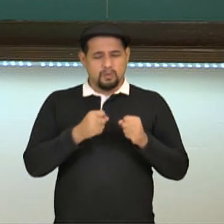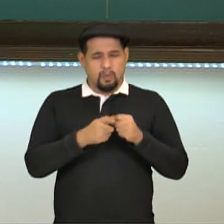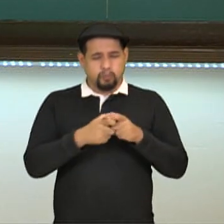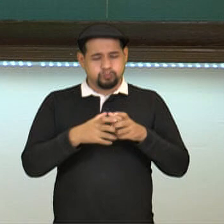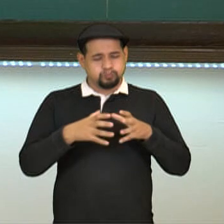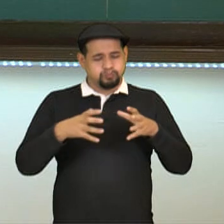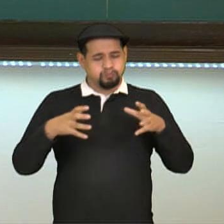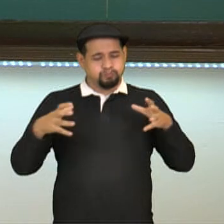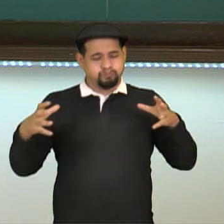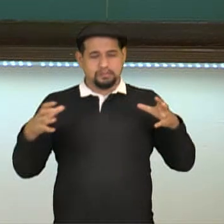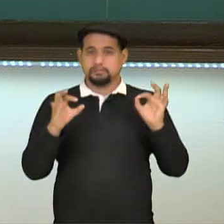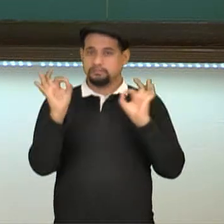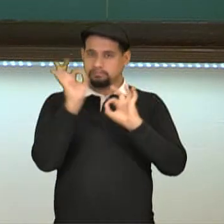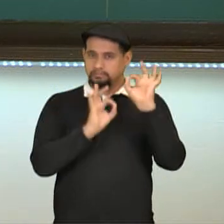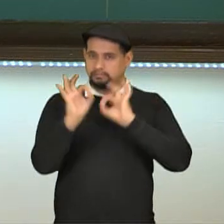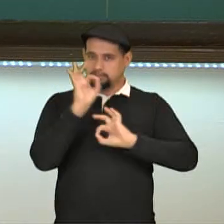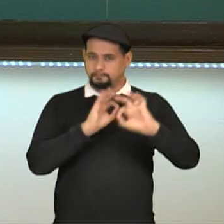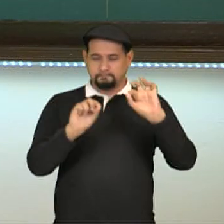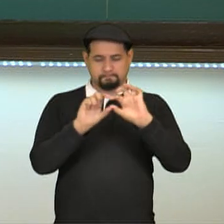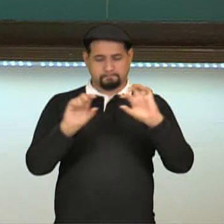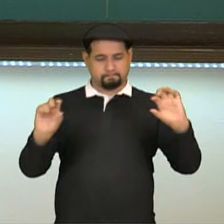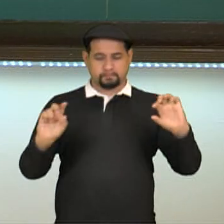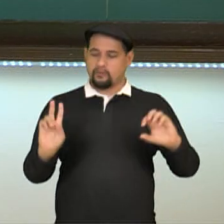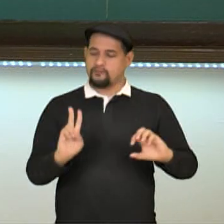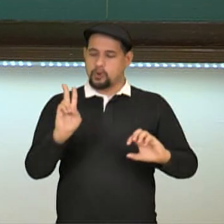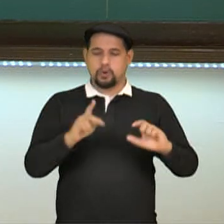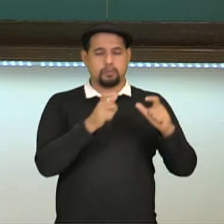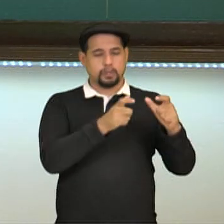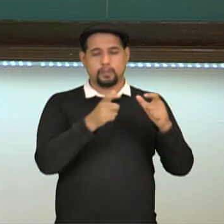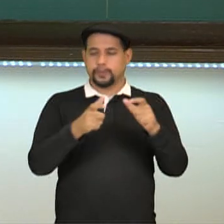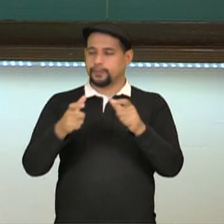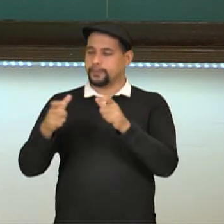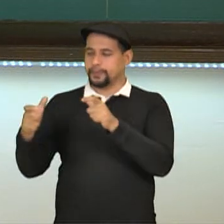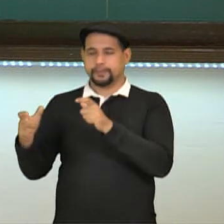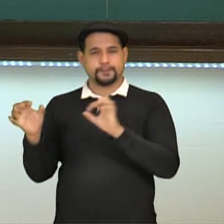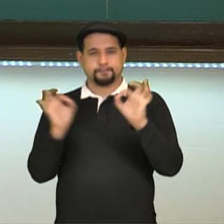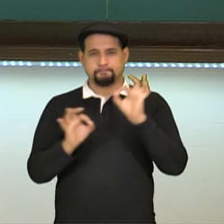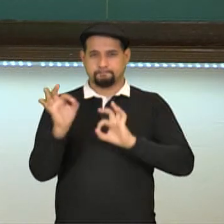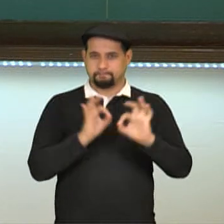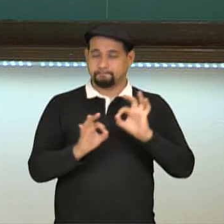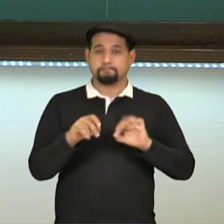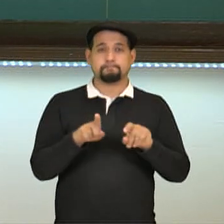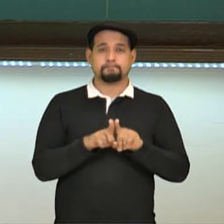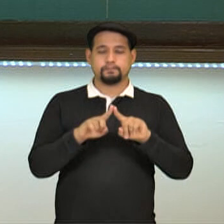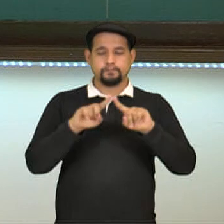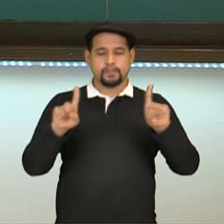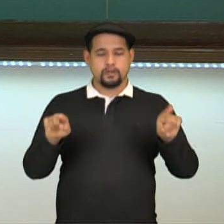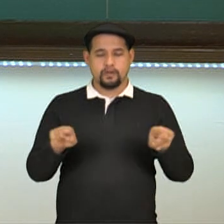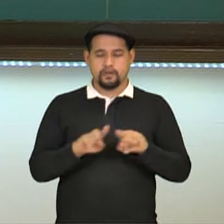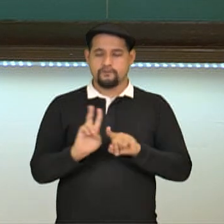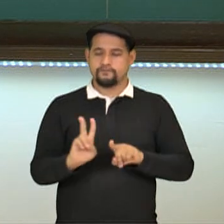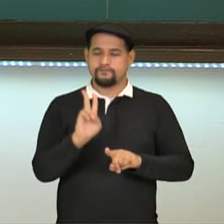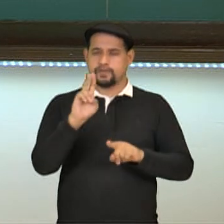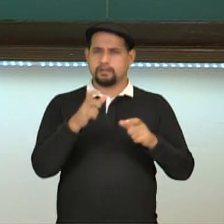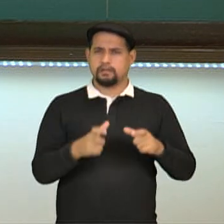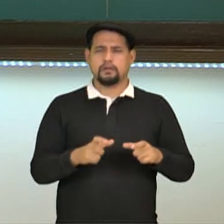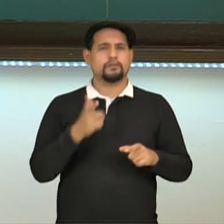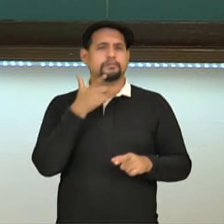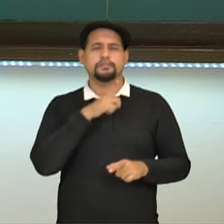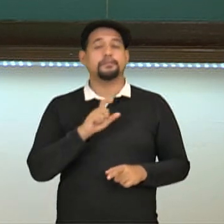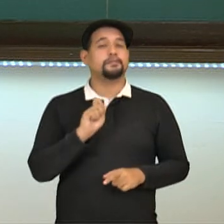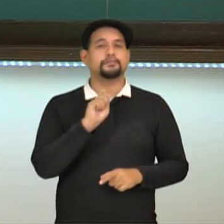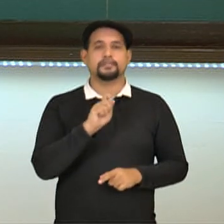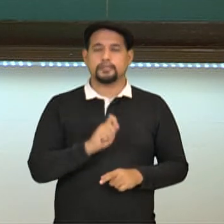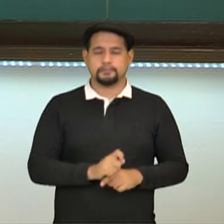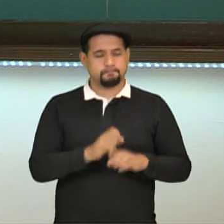se eu organizar dentro do quadro valor lugar, né, esse quadro aqui é chamado de quadro valor lugar, eu consigo